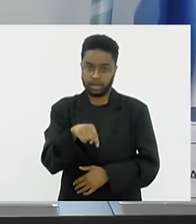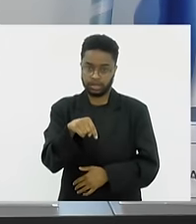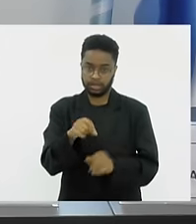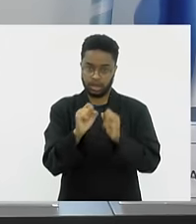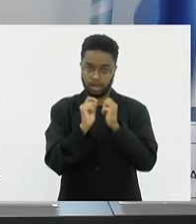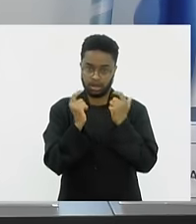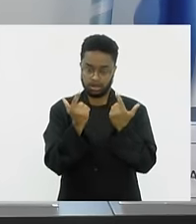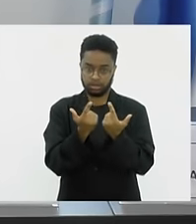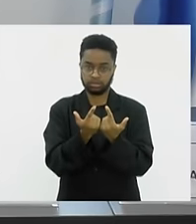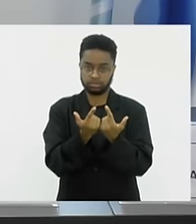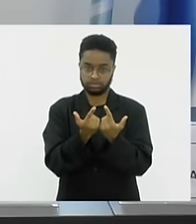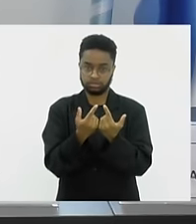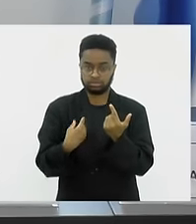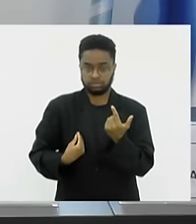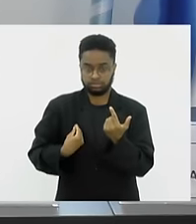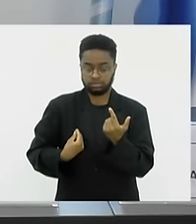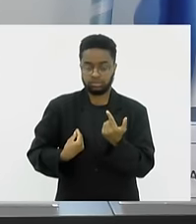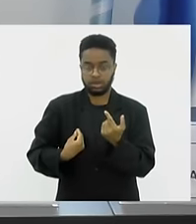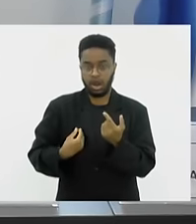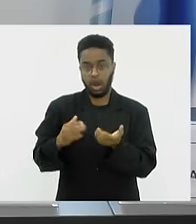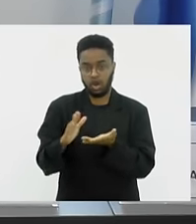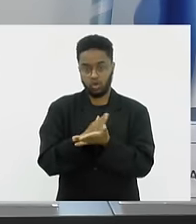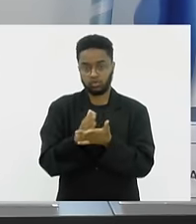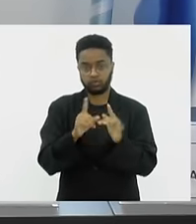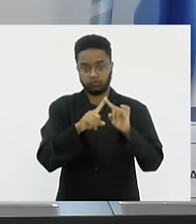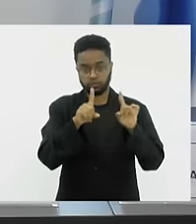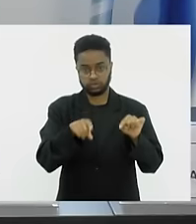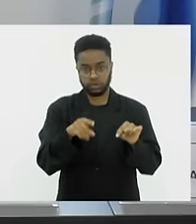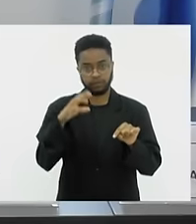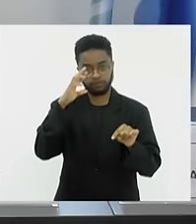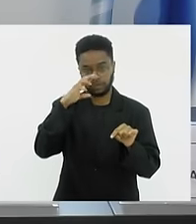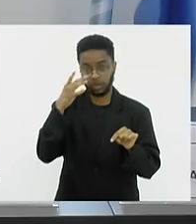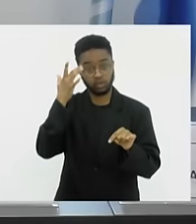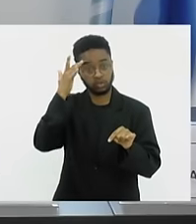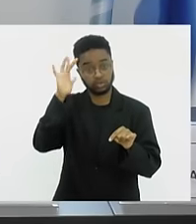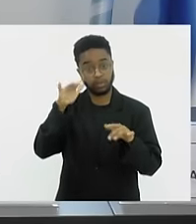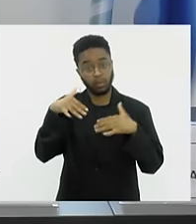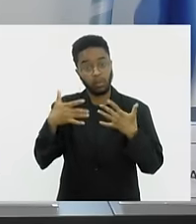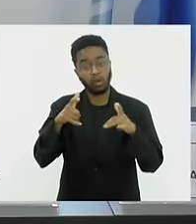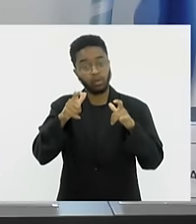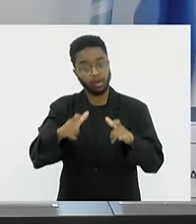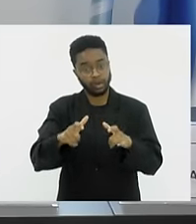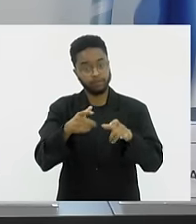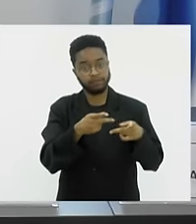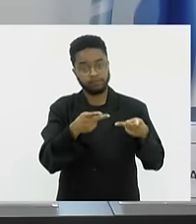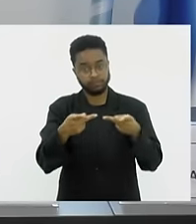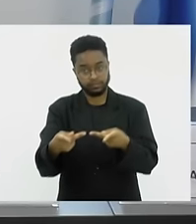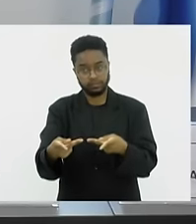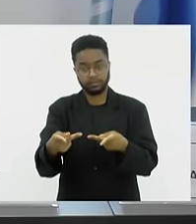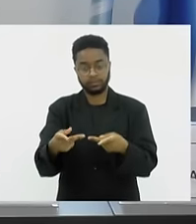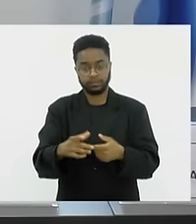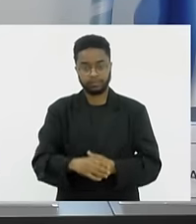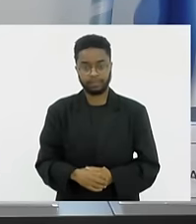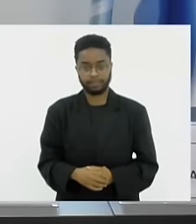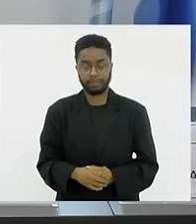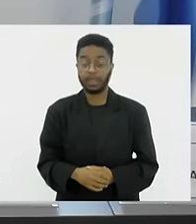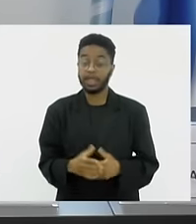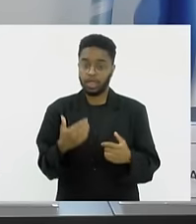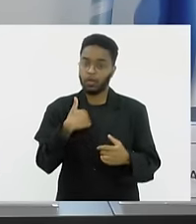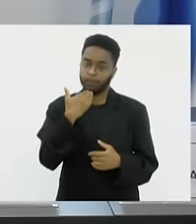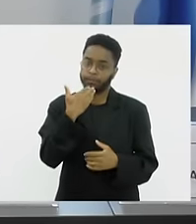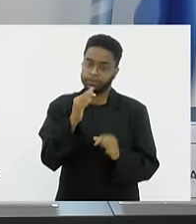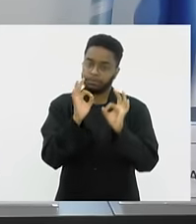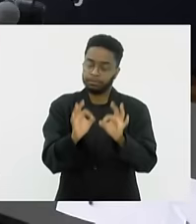Alerj de fiscais e que não saberão para onde a gente vai. Isso que eu ia pedir. Porque o que aconteceu lá,